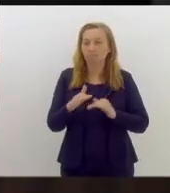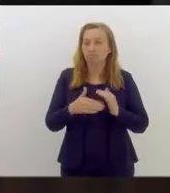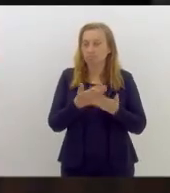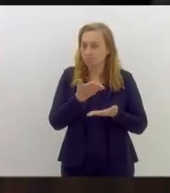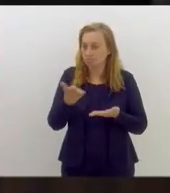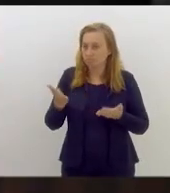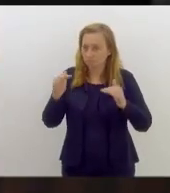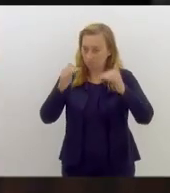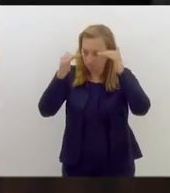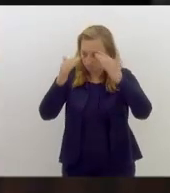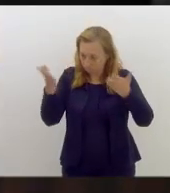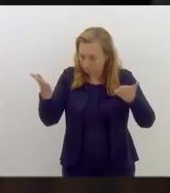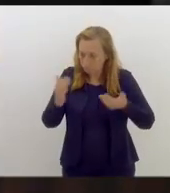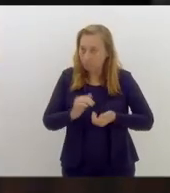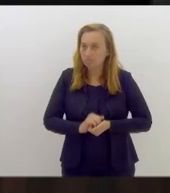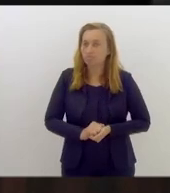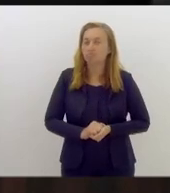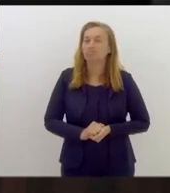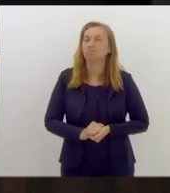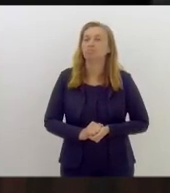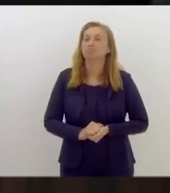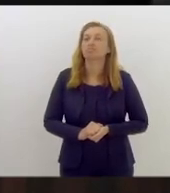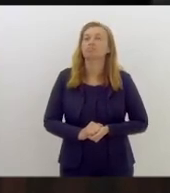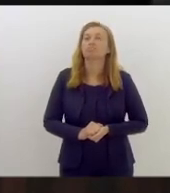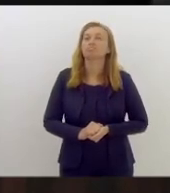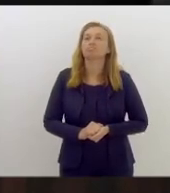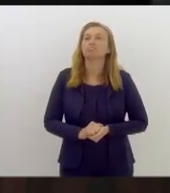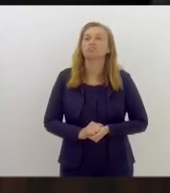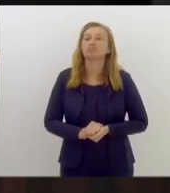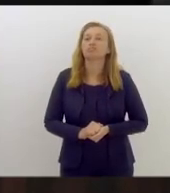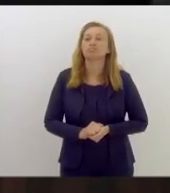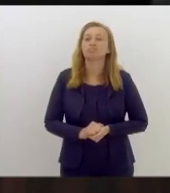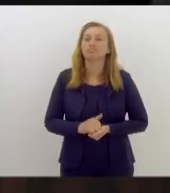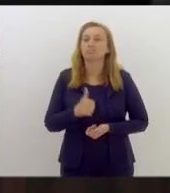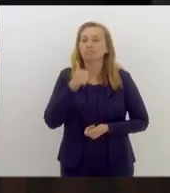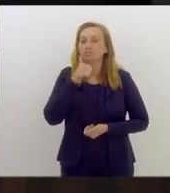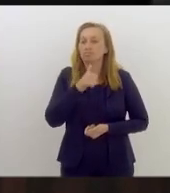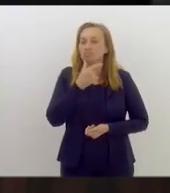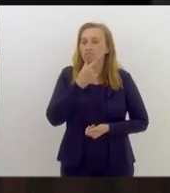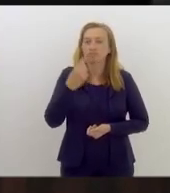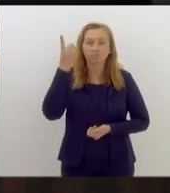Excelências, excelências, deputadas e deputados.